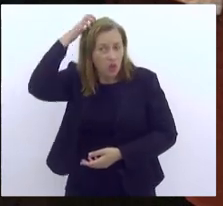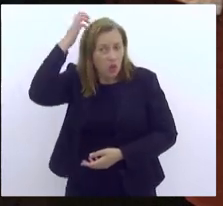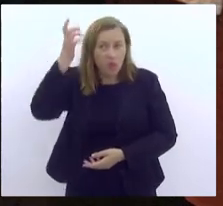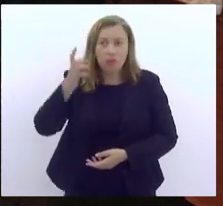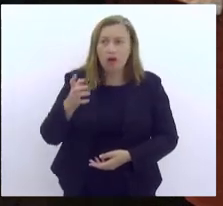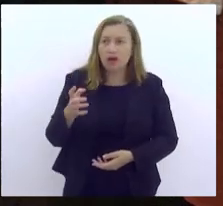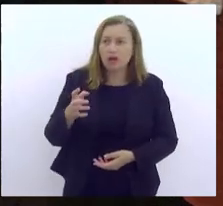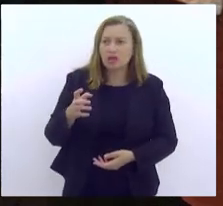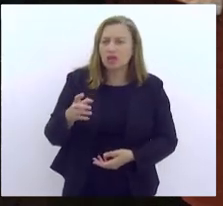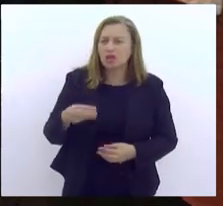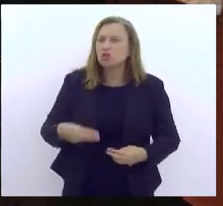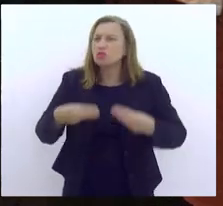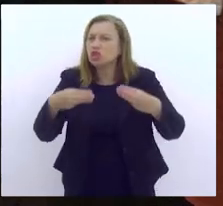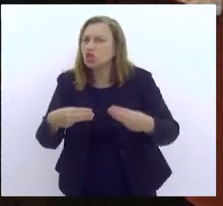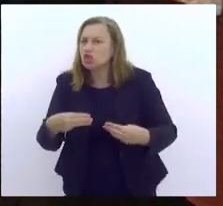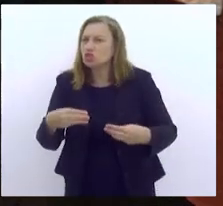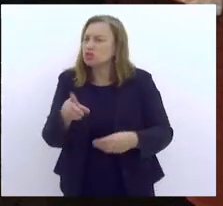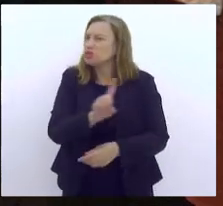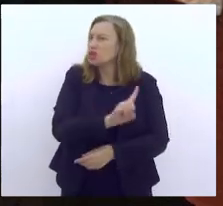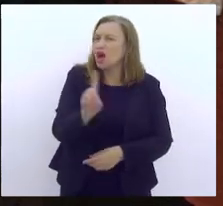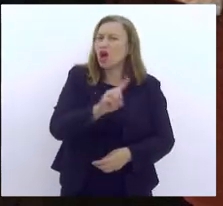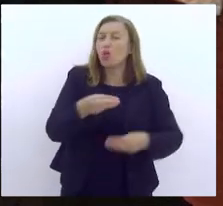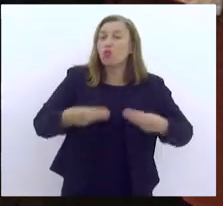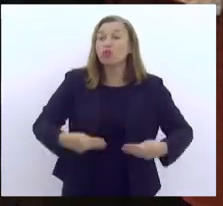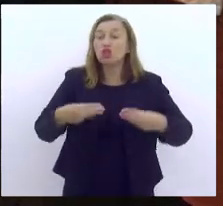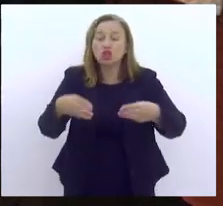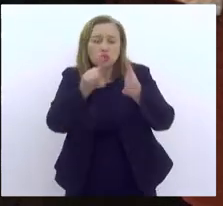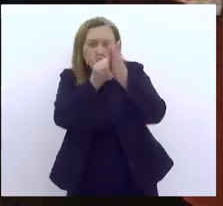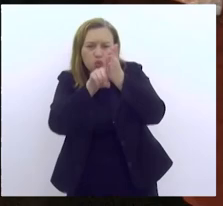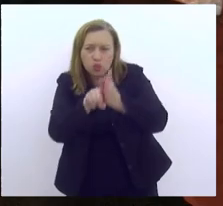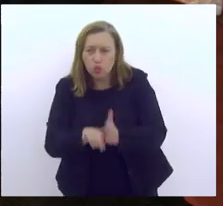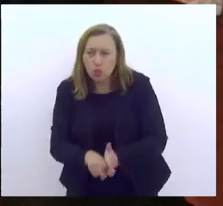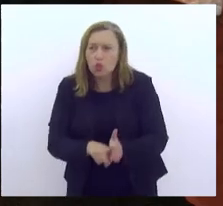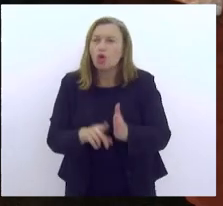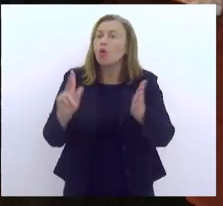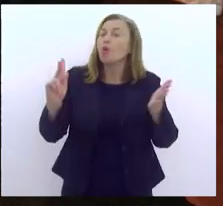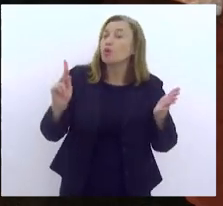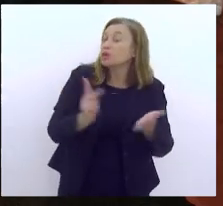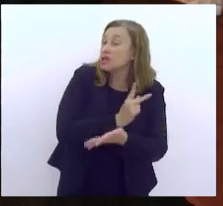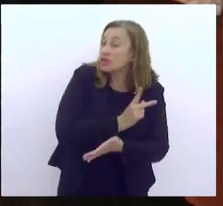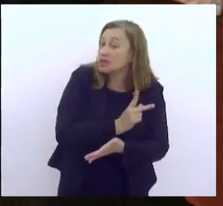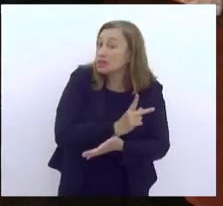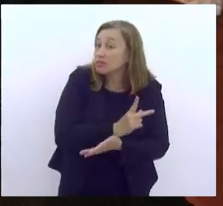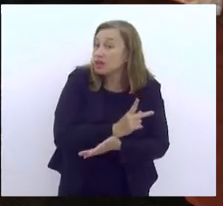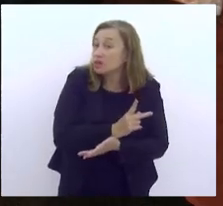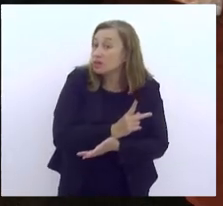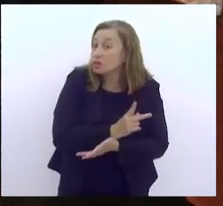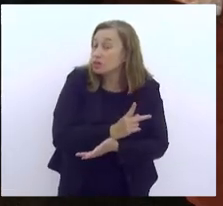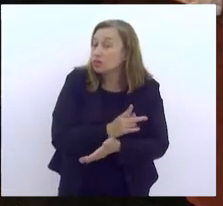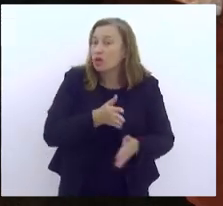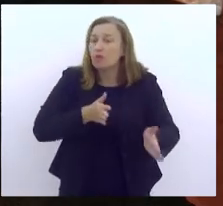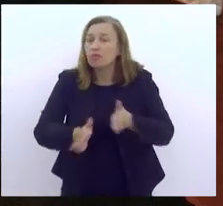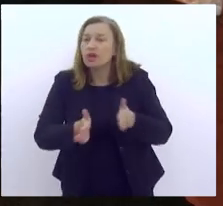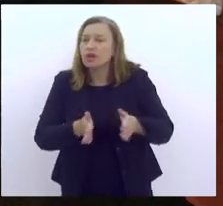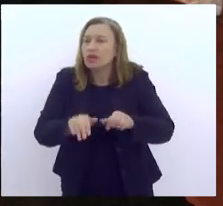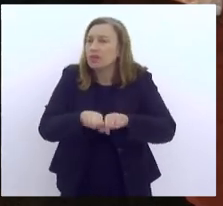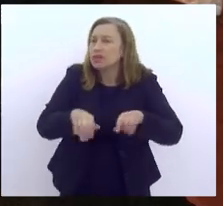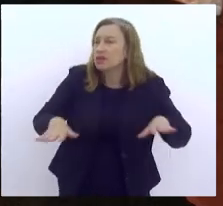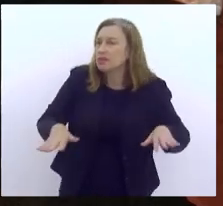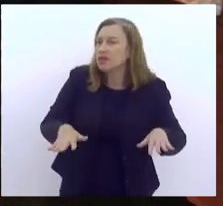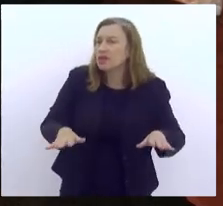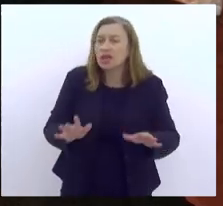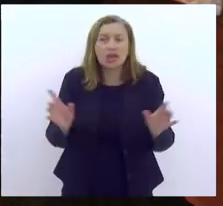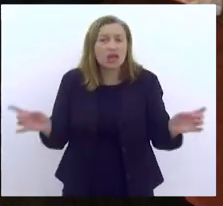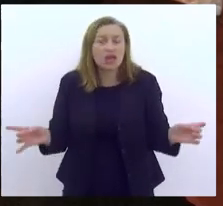Não, a culpa não é do ministro, não. O ministro examinou uma situação que foi a situação durante a pandemia.